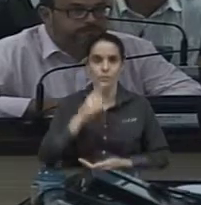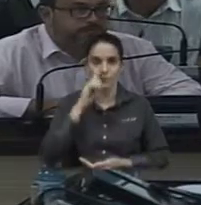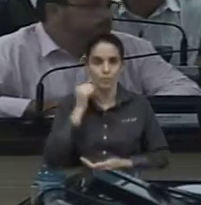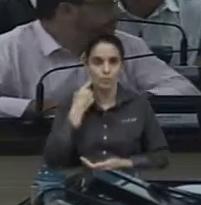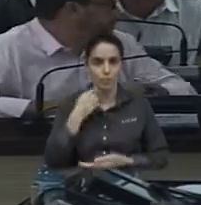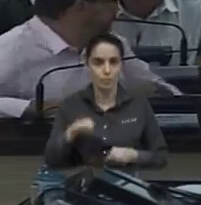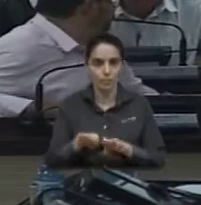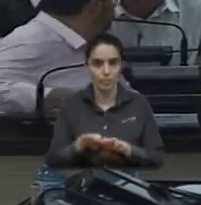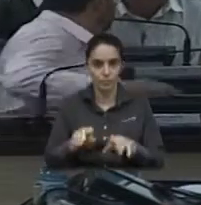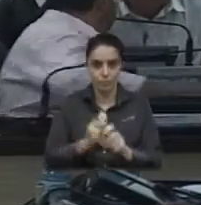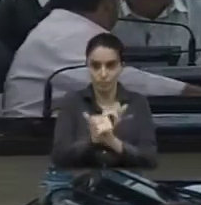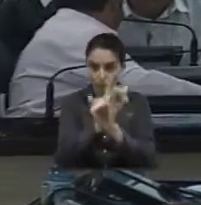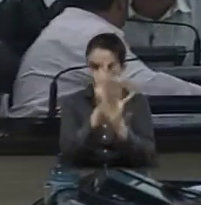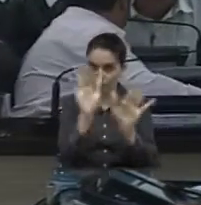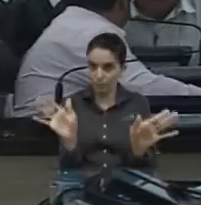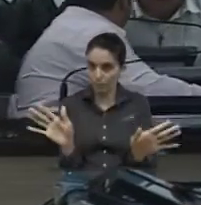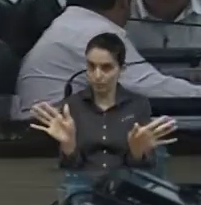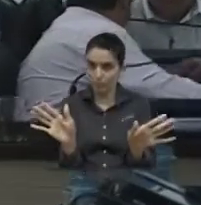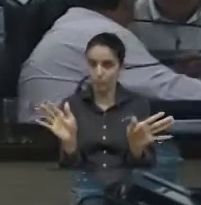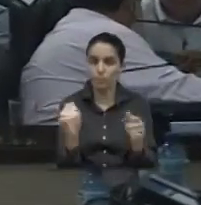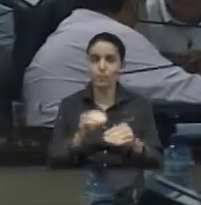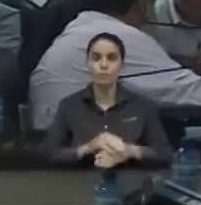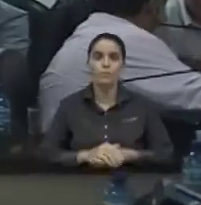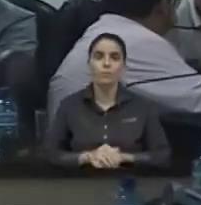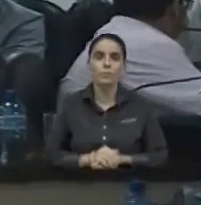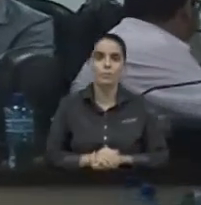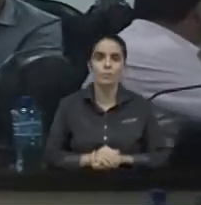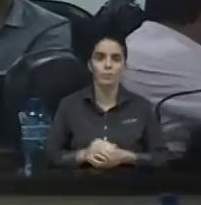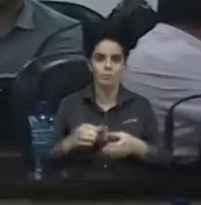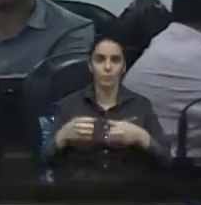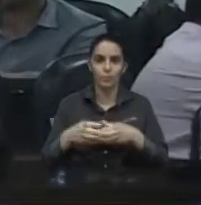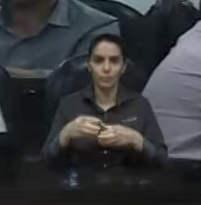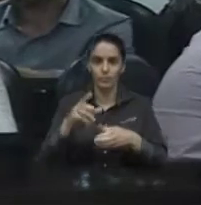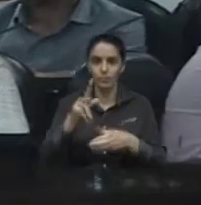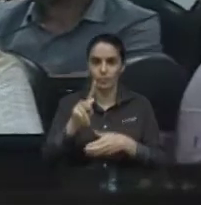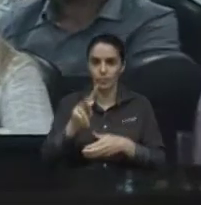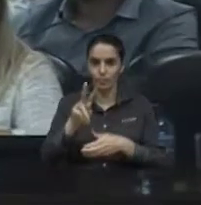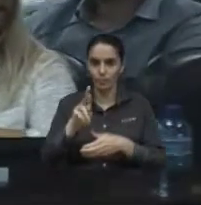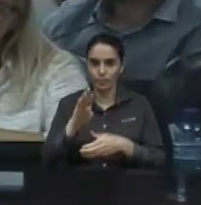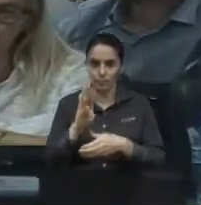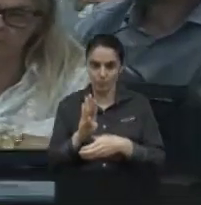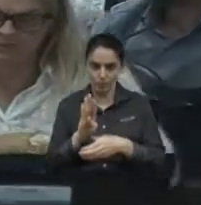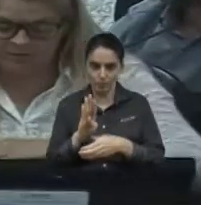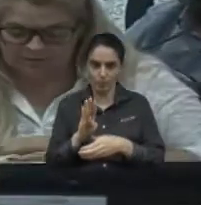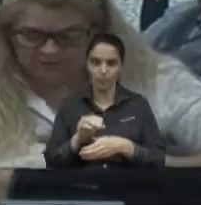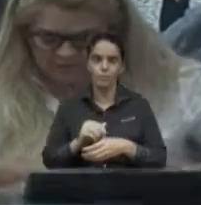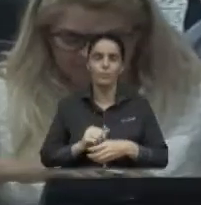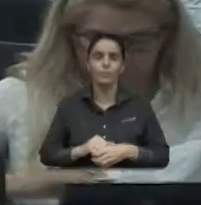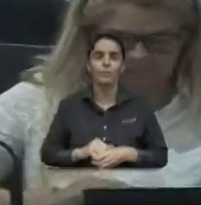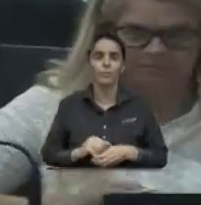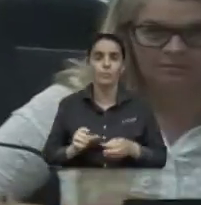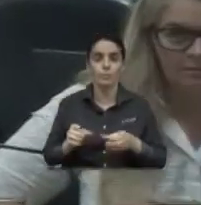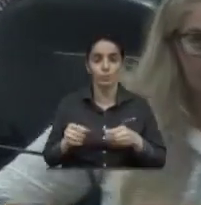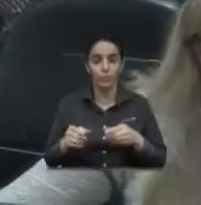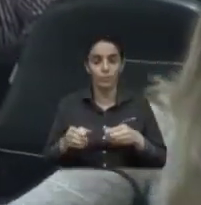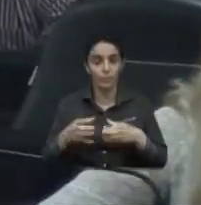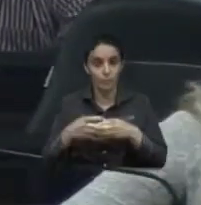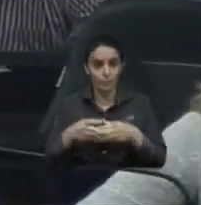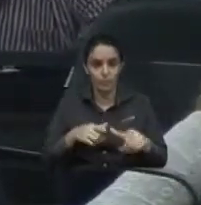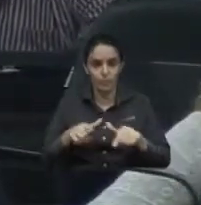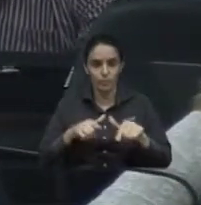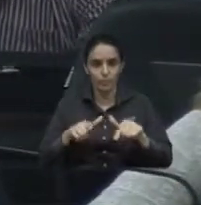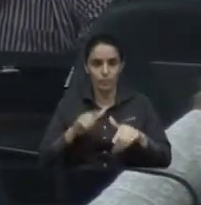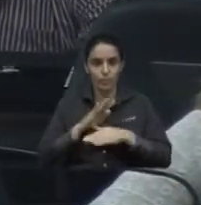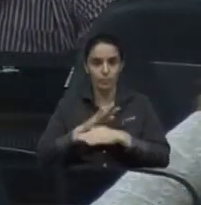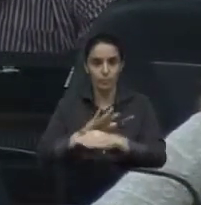aqui que na minha bancada do PRB nós trabalhamos em comum acordo para